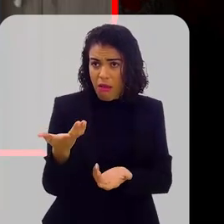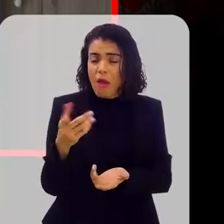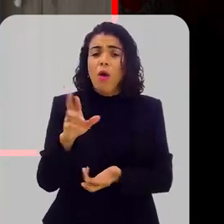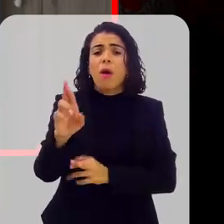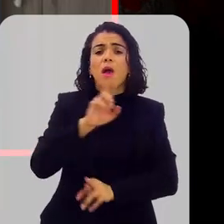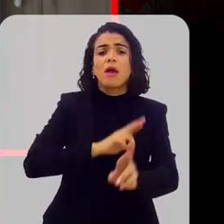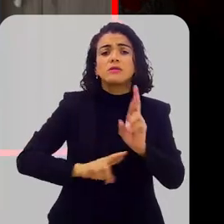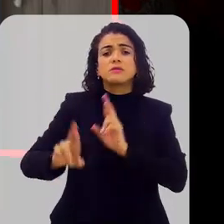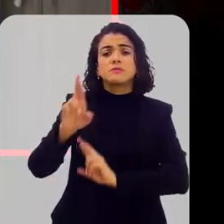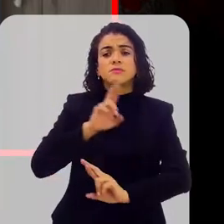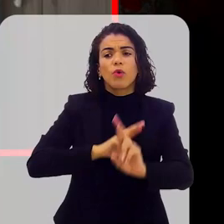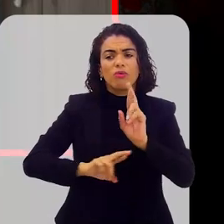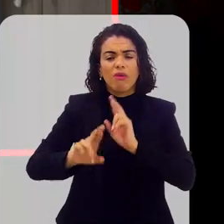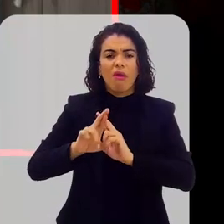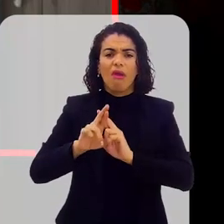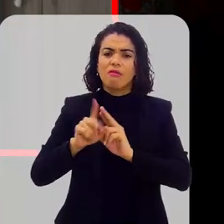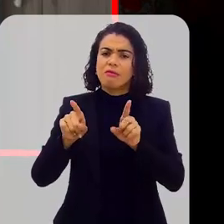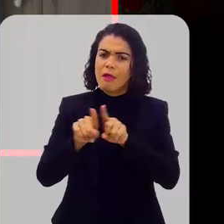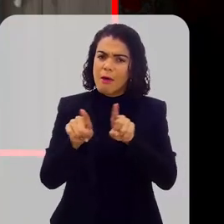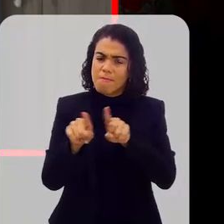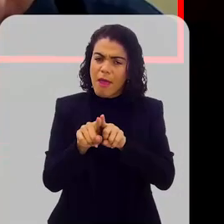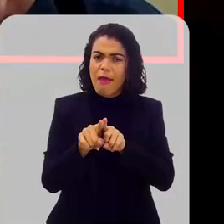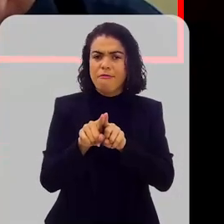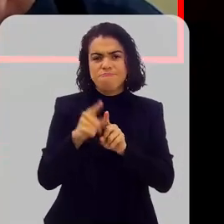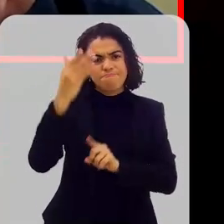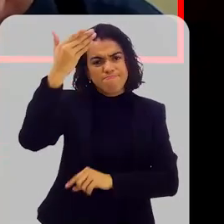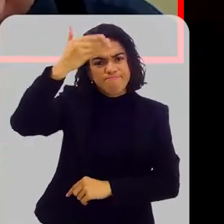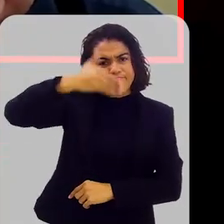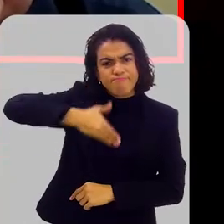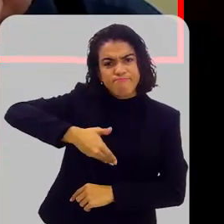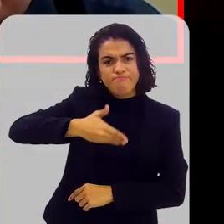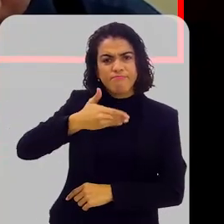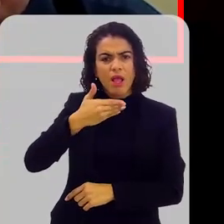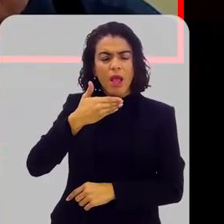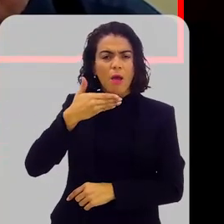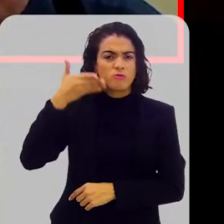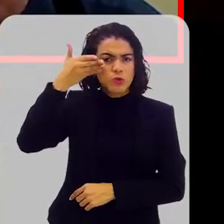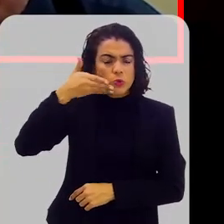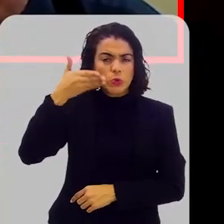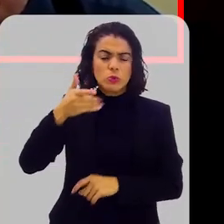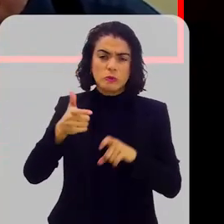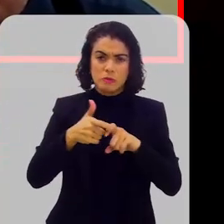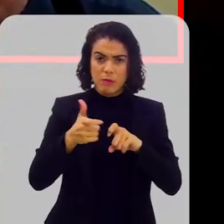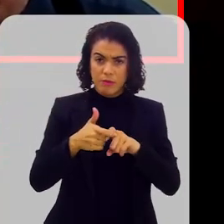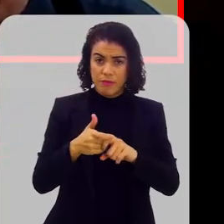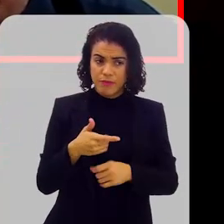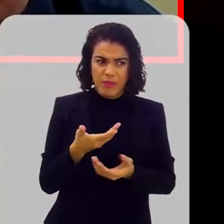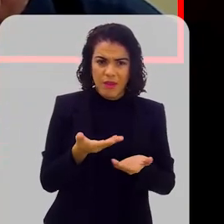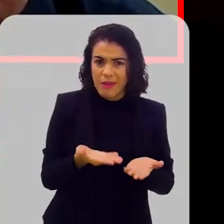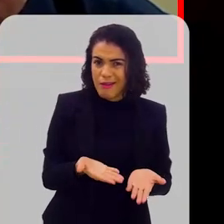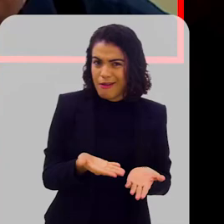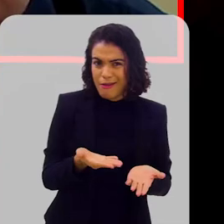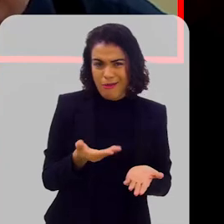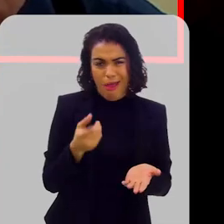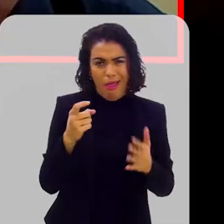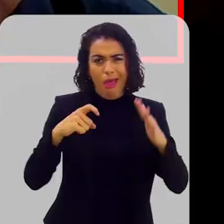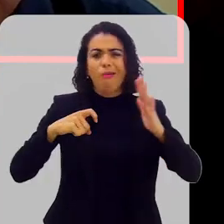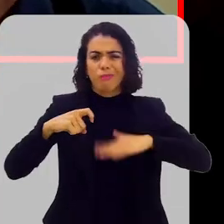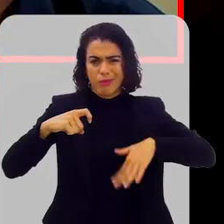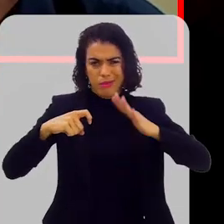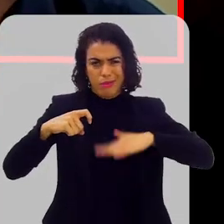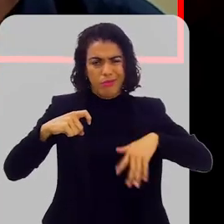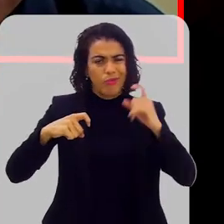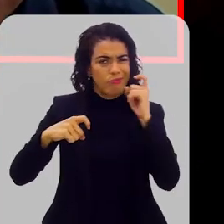que então o senhor tem a responder e a contestar medicamente a quem pensa dessa forma?